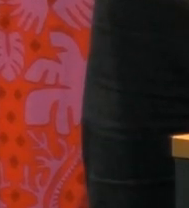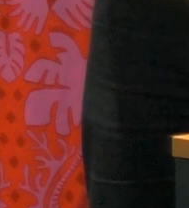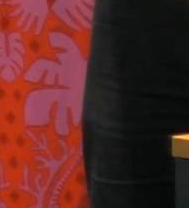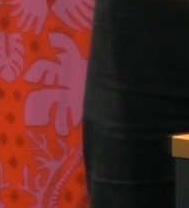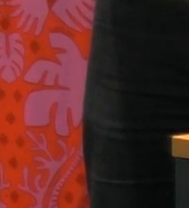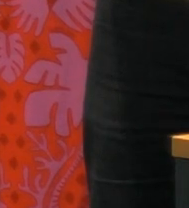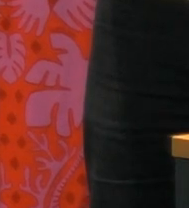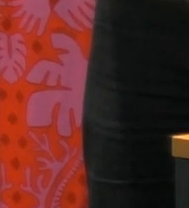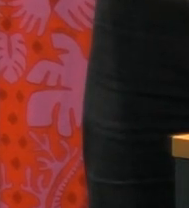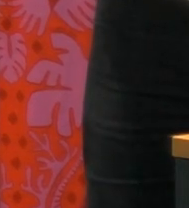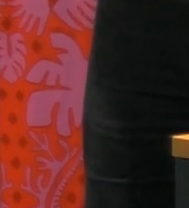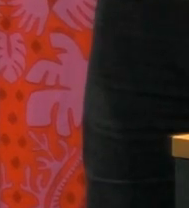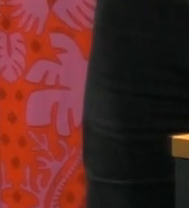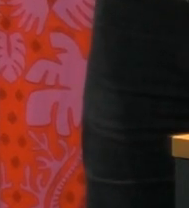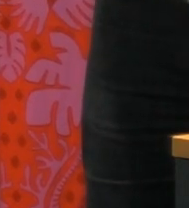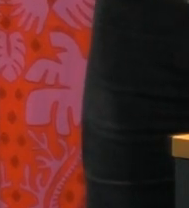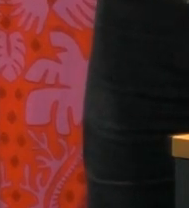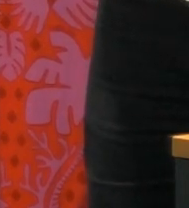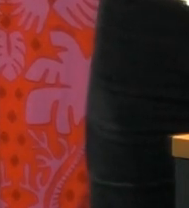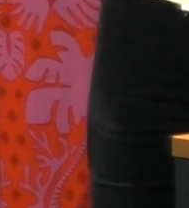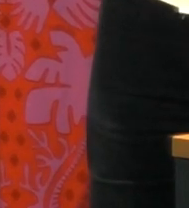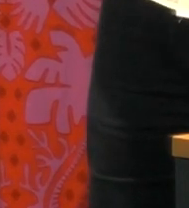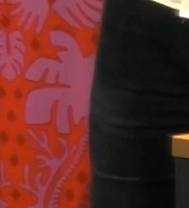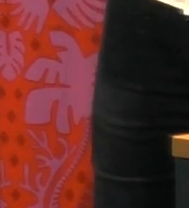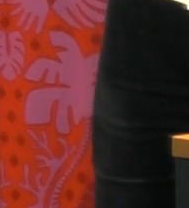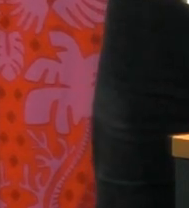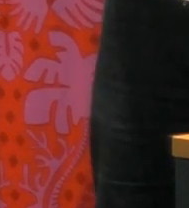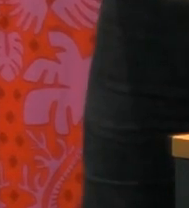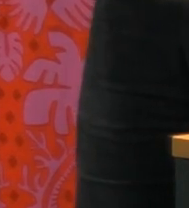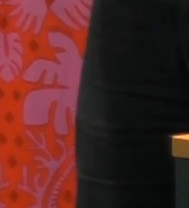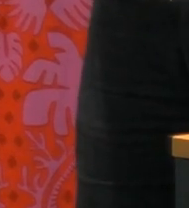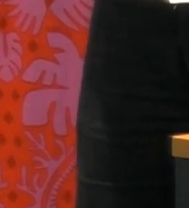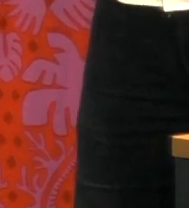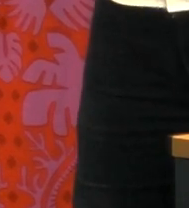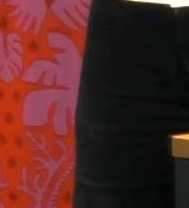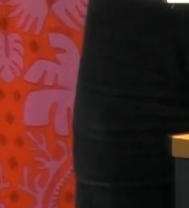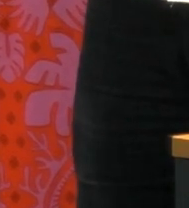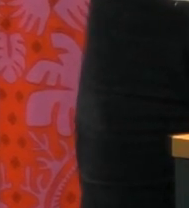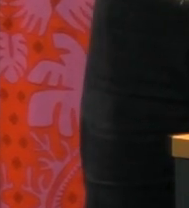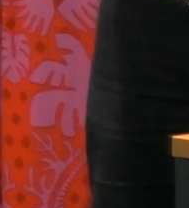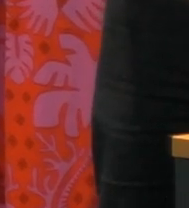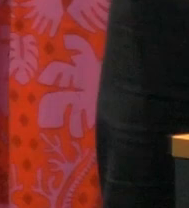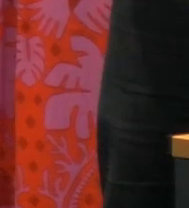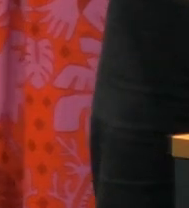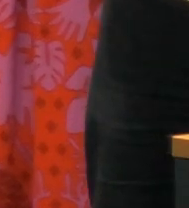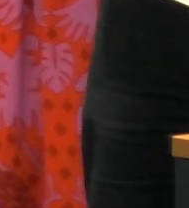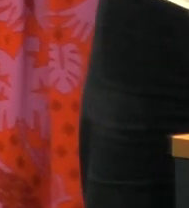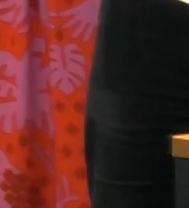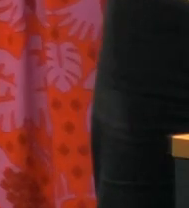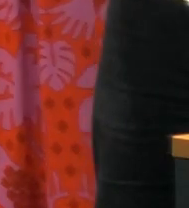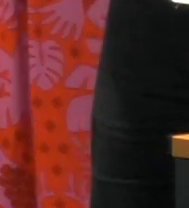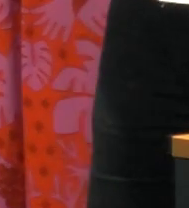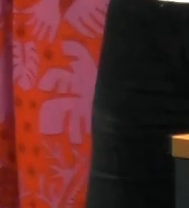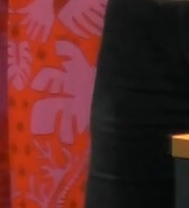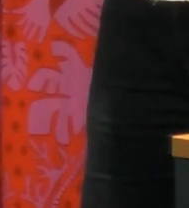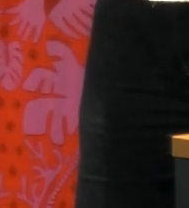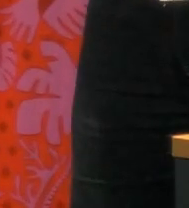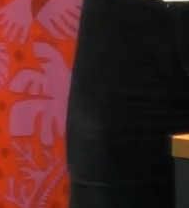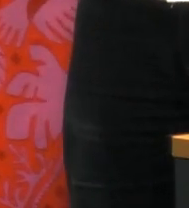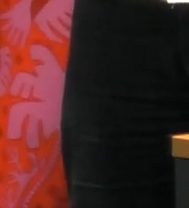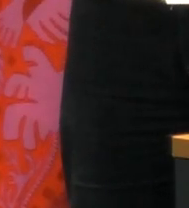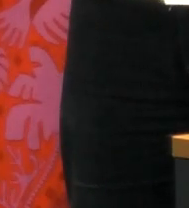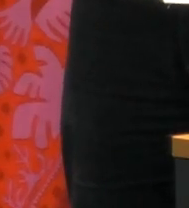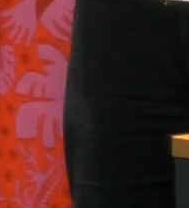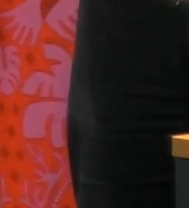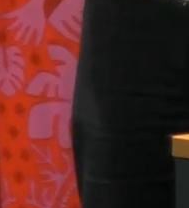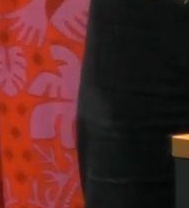Como como o senhor mesmo falou eh a gente quer saber o seguinte eu como mãe tá quando meu filho teve o diagnóstico de